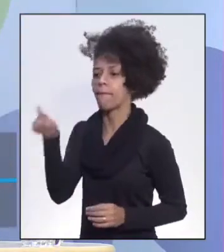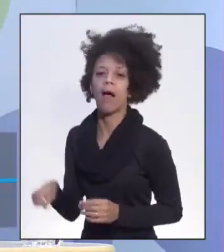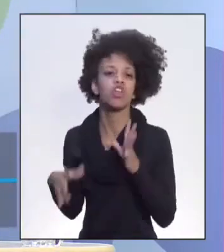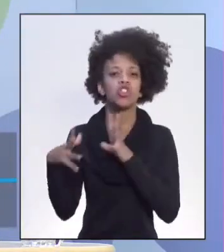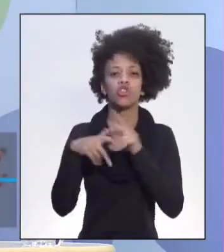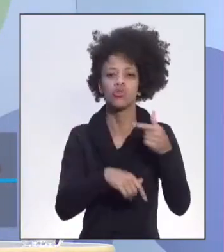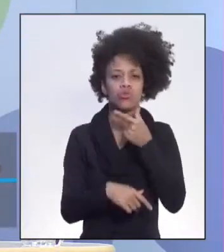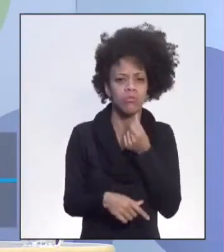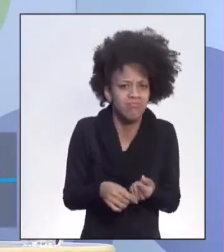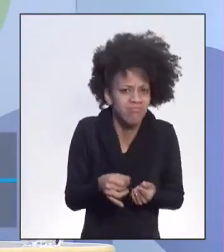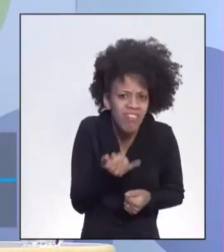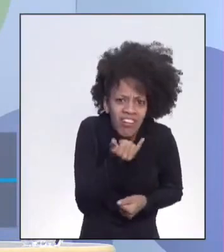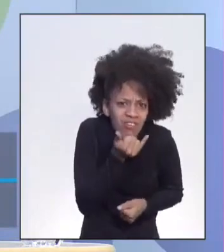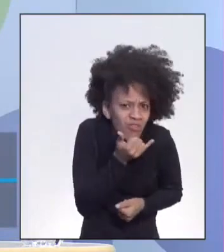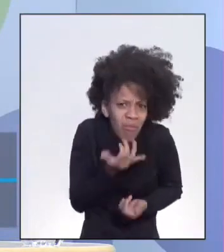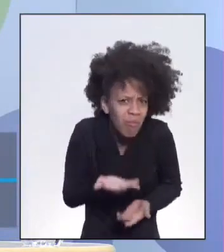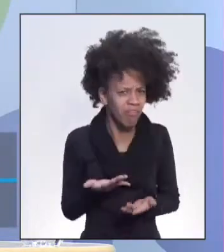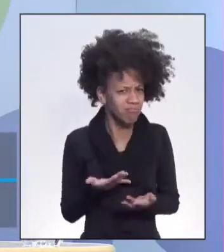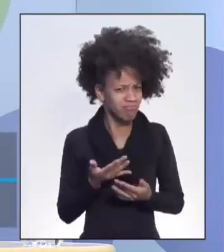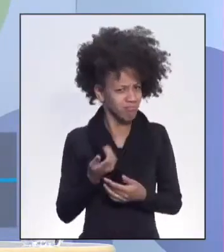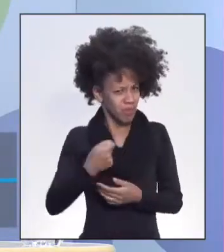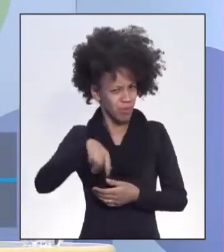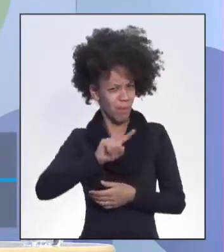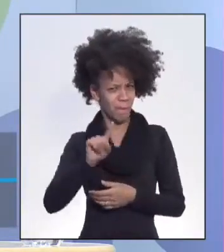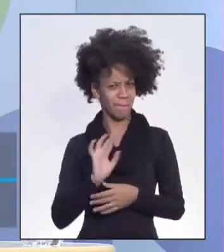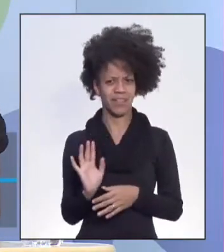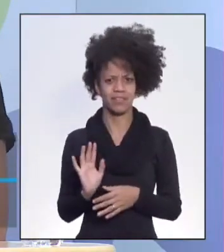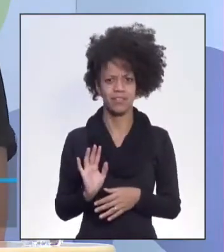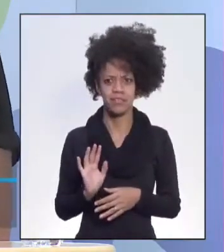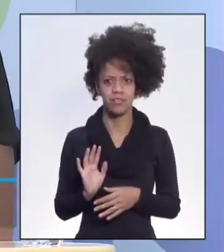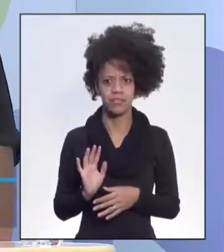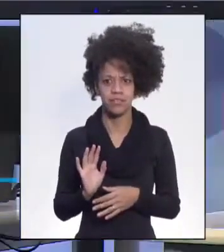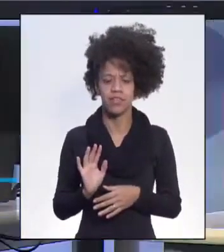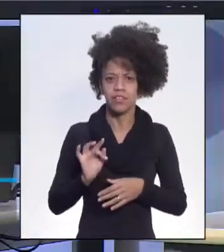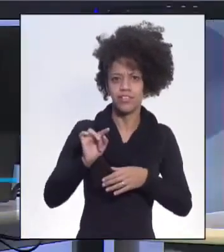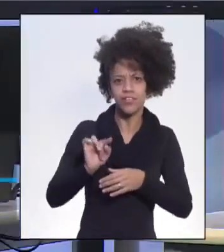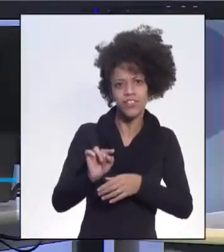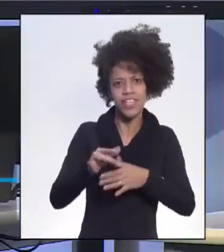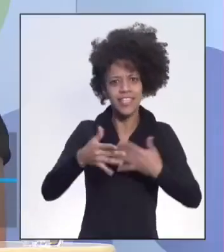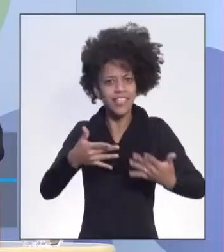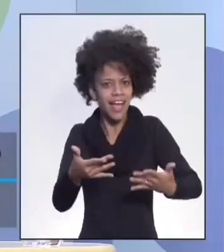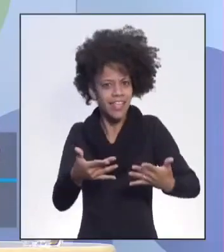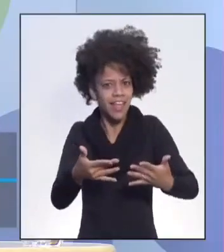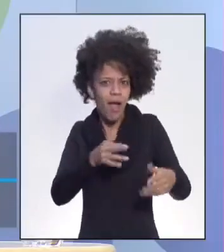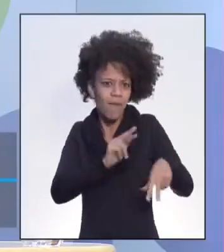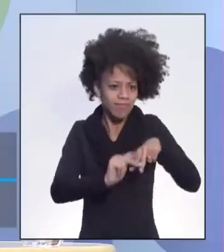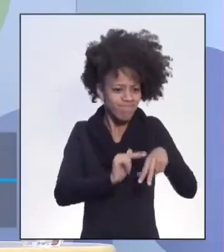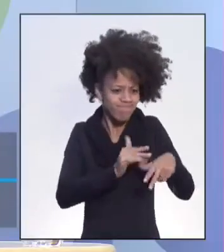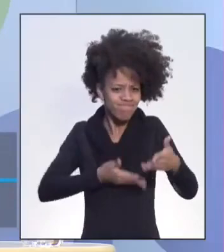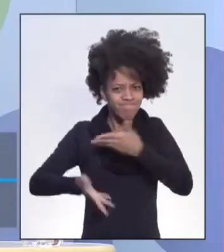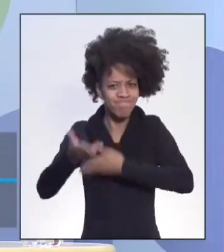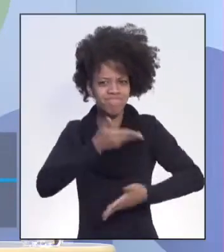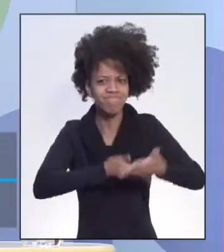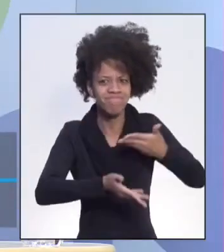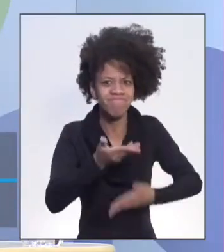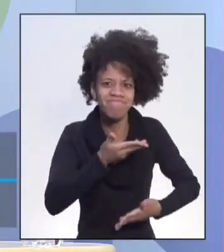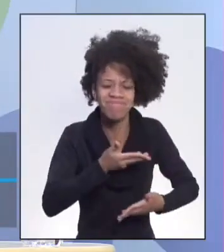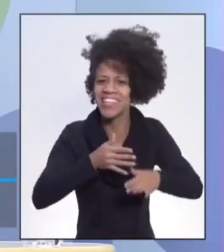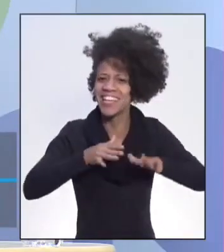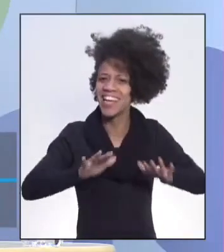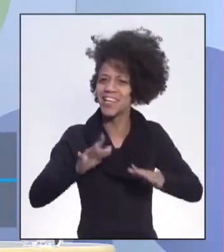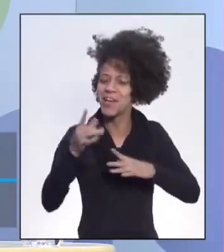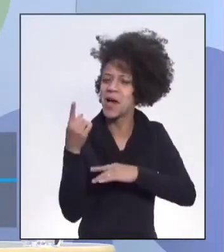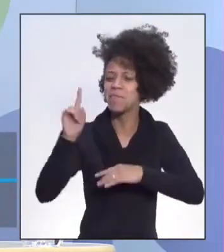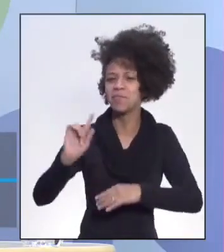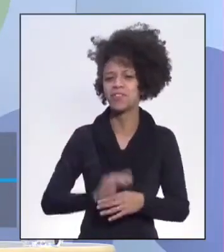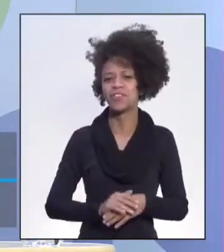Não precisam se desculpar por ser homens, né? A gente também precisa de vocês. E é uma via de mão dupla, tá? E, por último, falaram sobre o